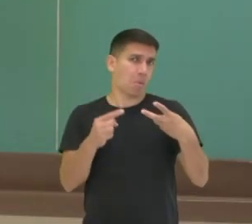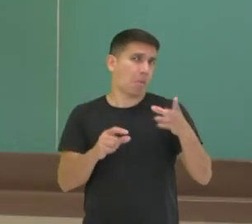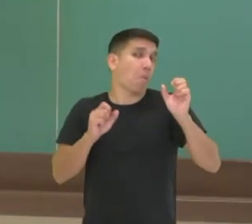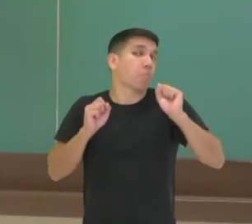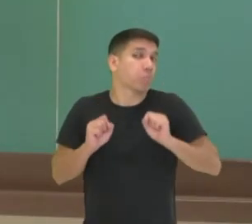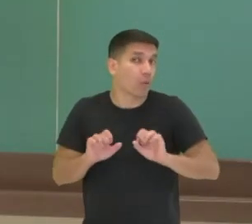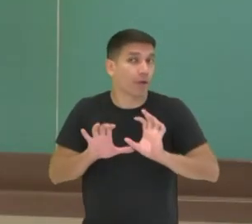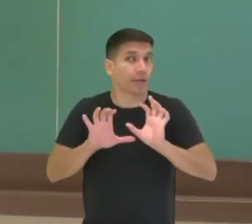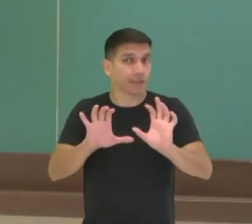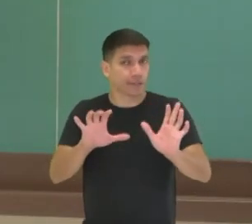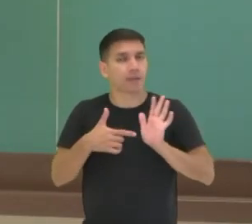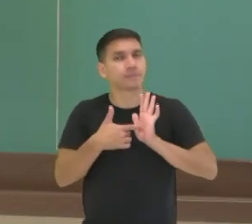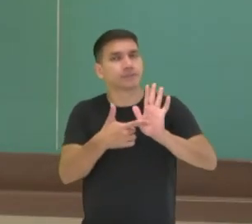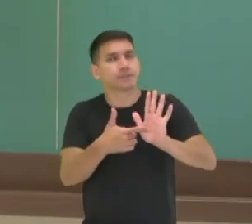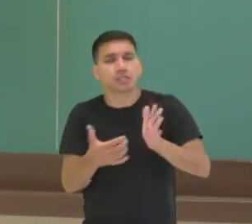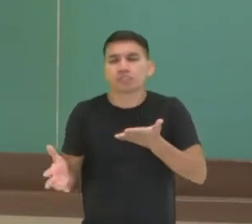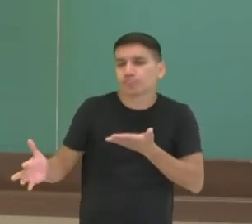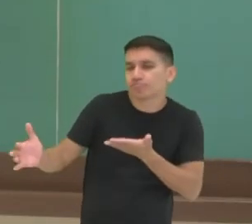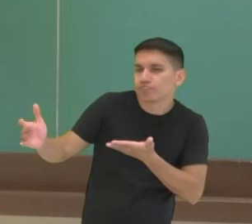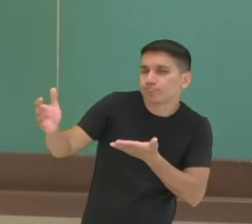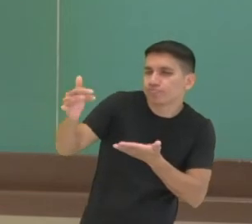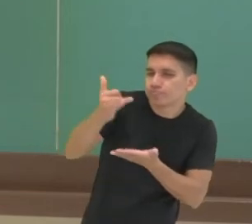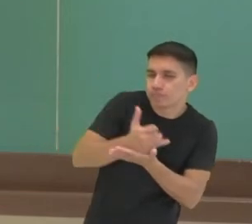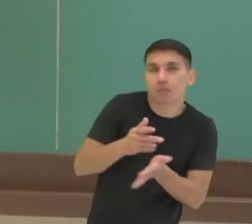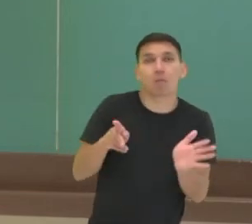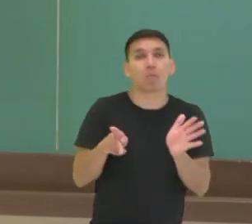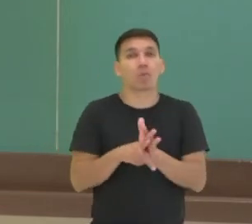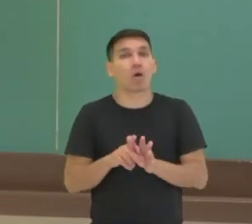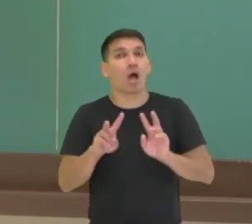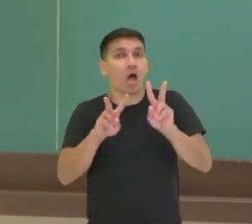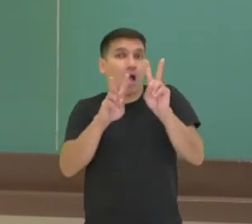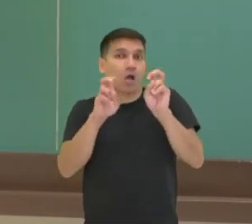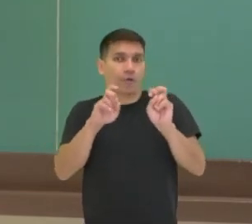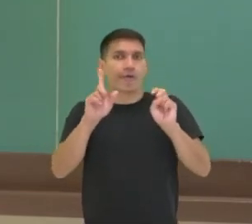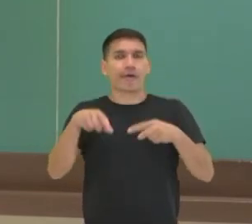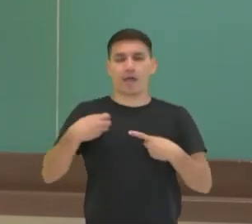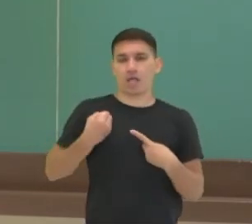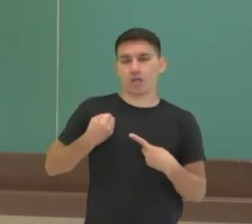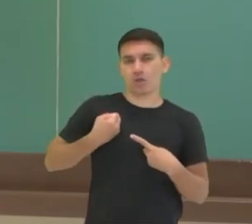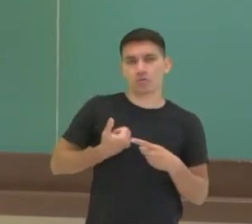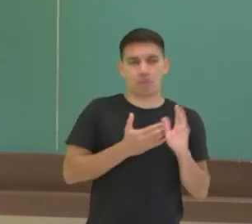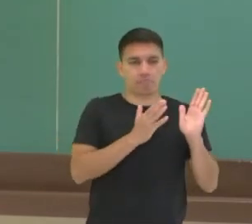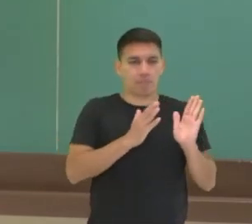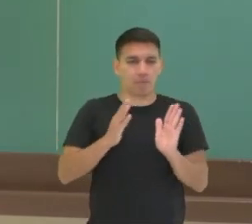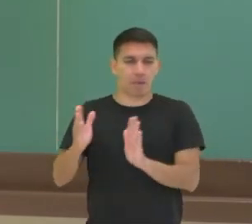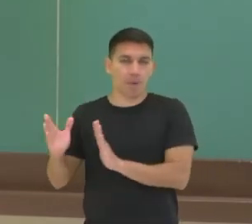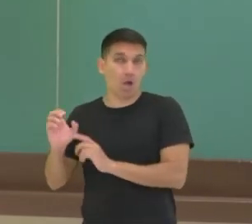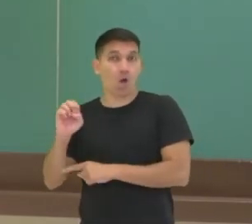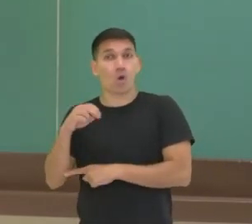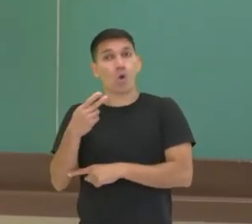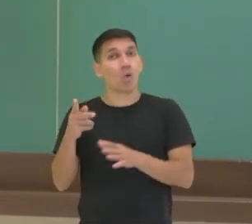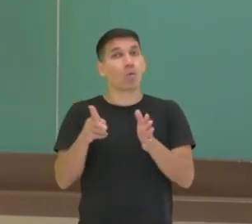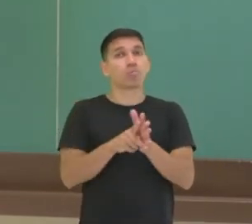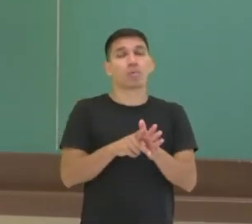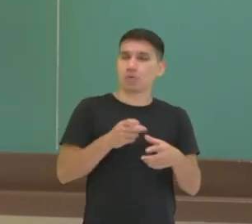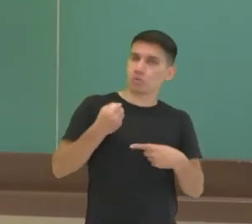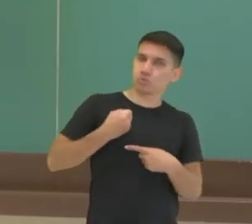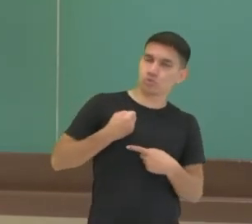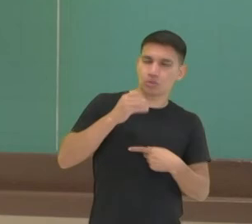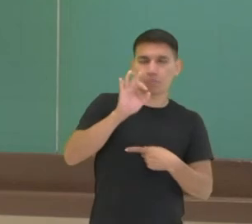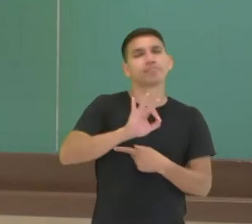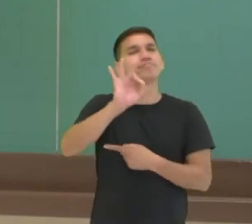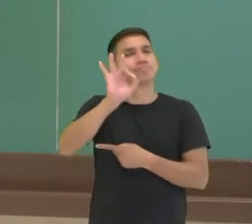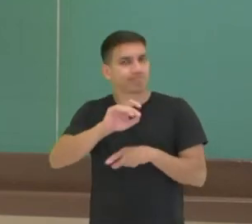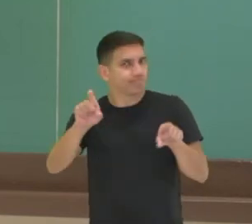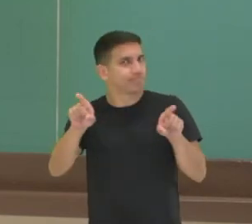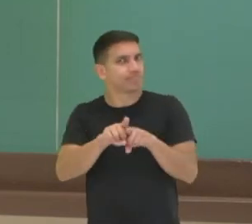de apresentação dos dados, seja por meio de numerais cardinais, seja por meio de numerais